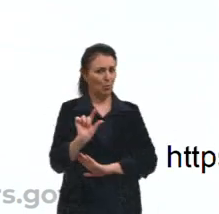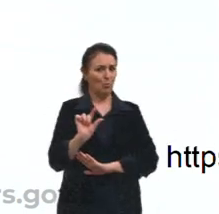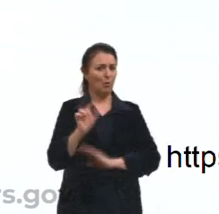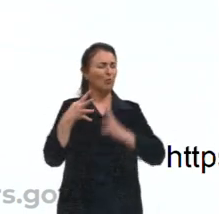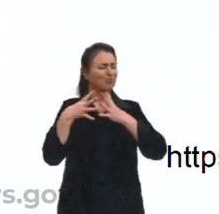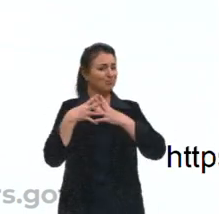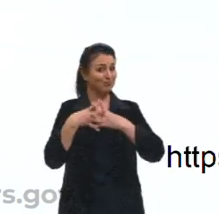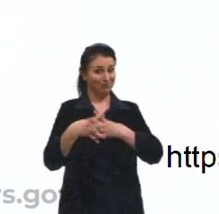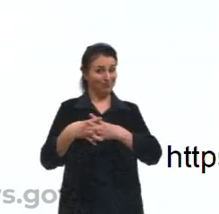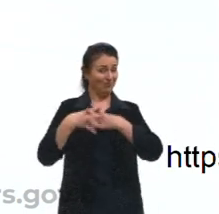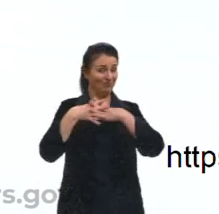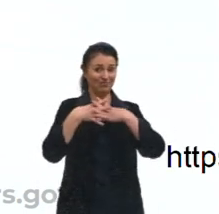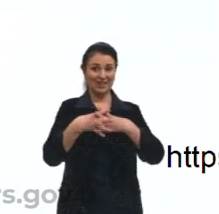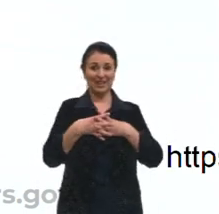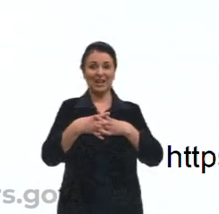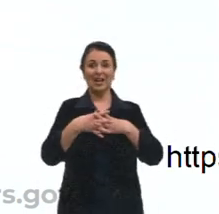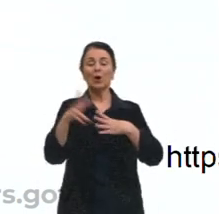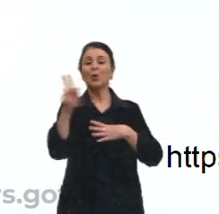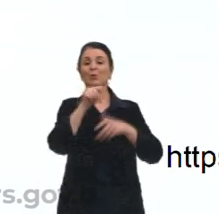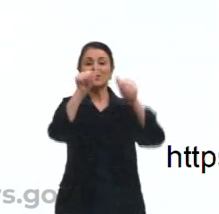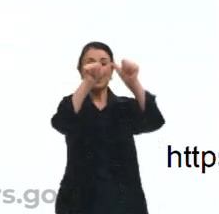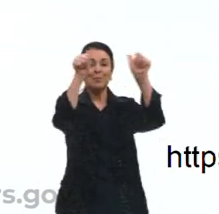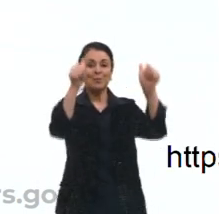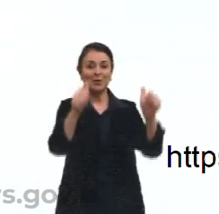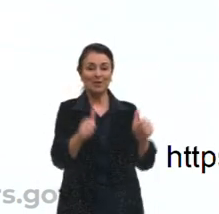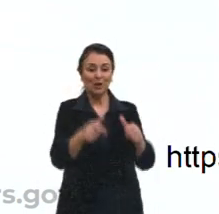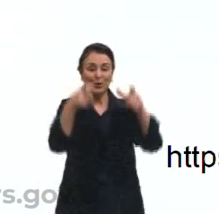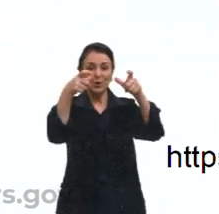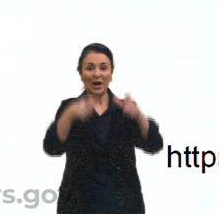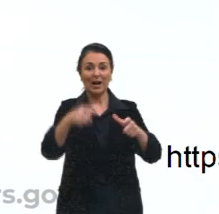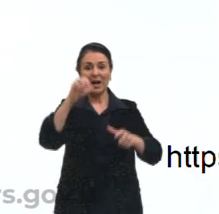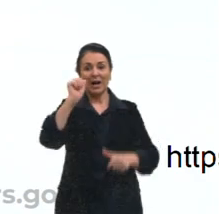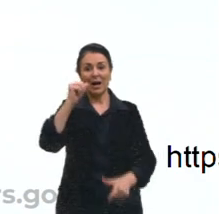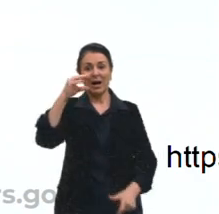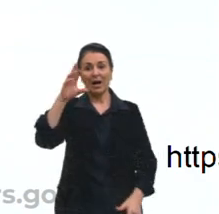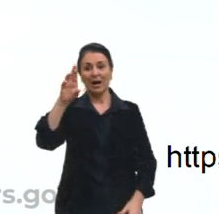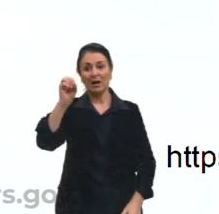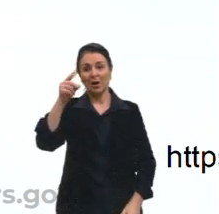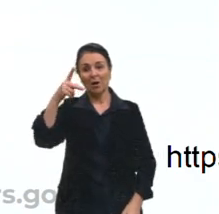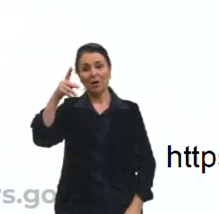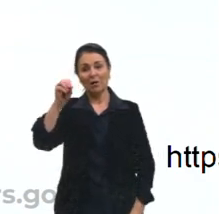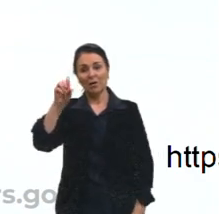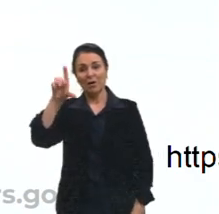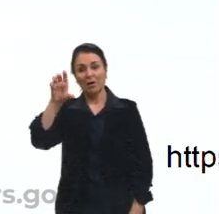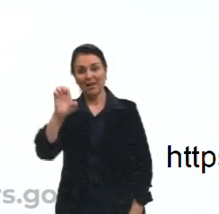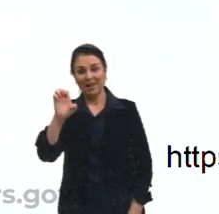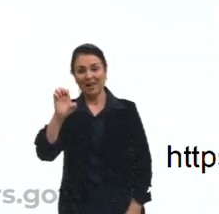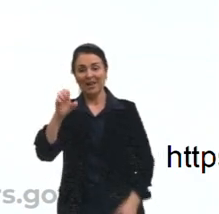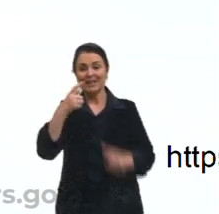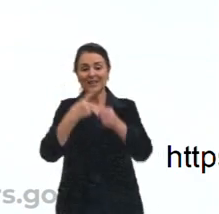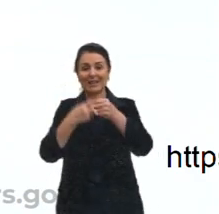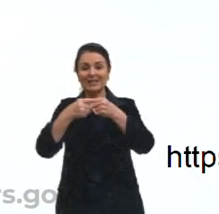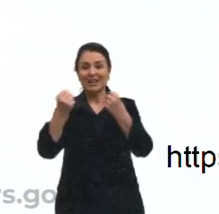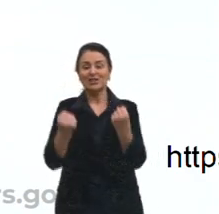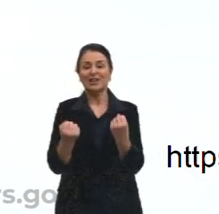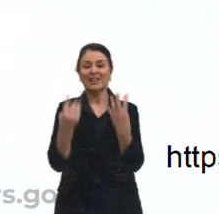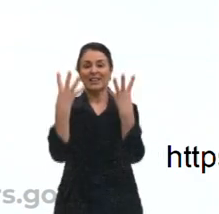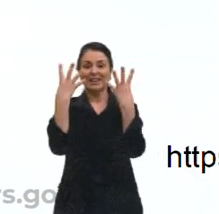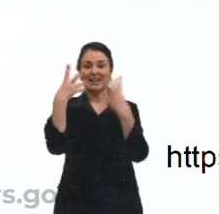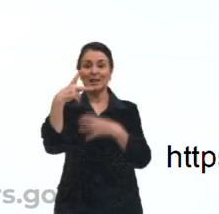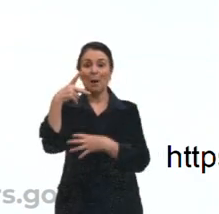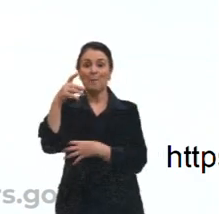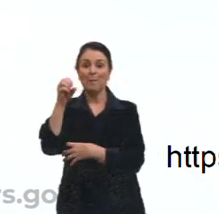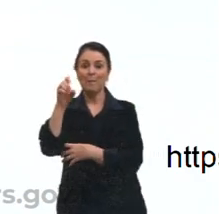e aqui a gente tem imagem bem legal da Acrópole de Atenas tão as cidades gregas néspoli